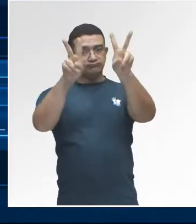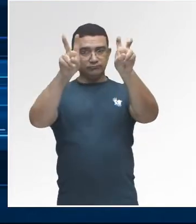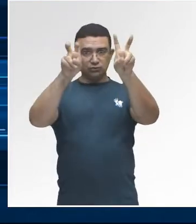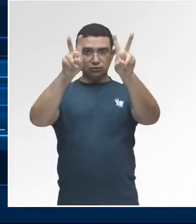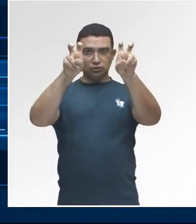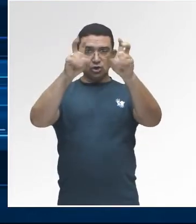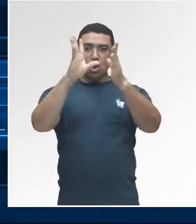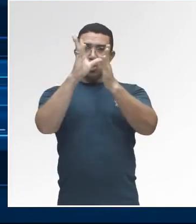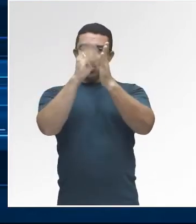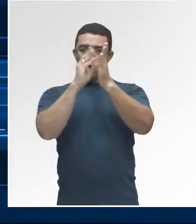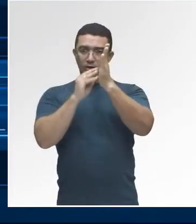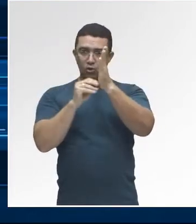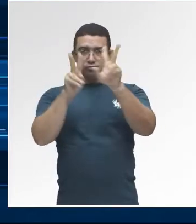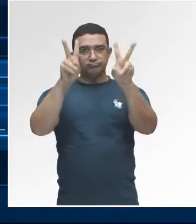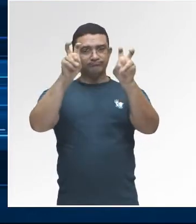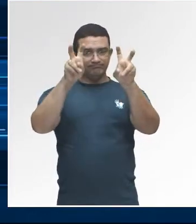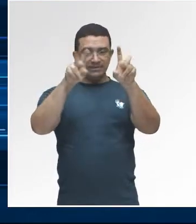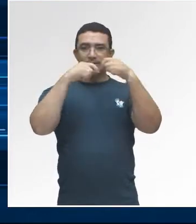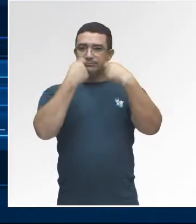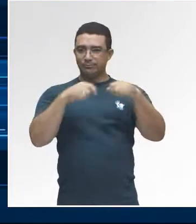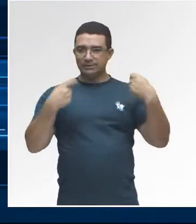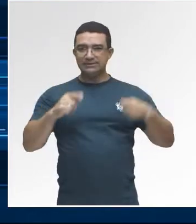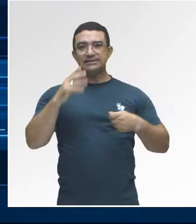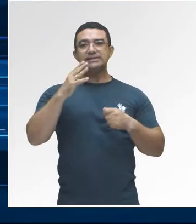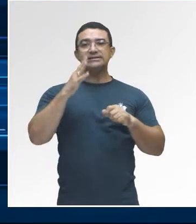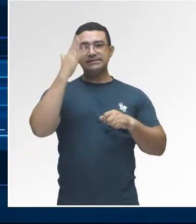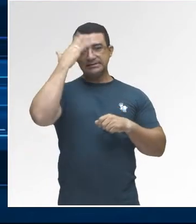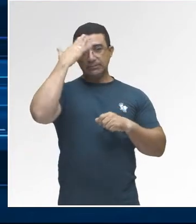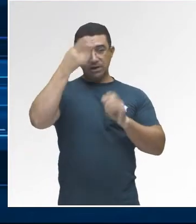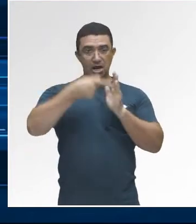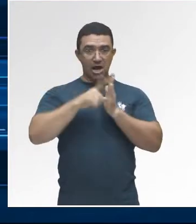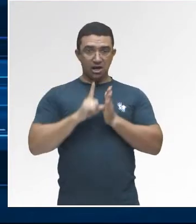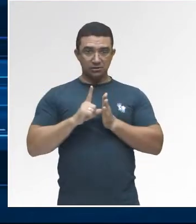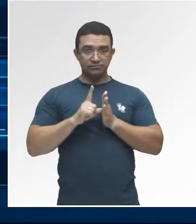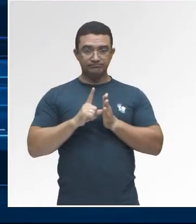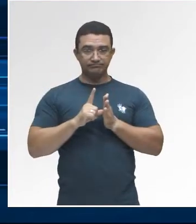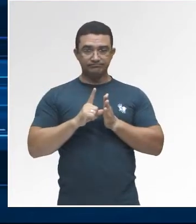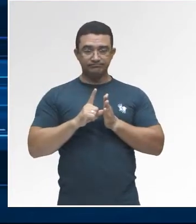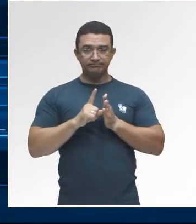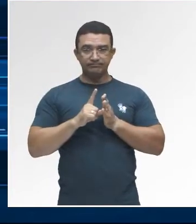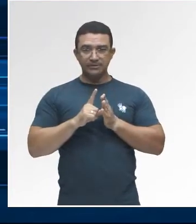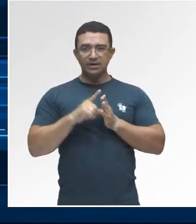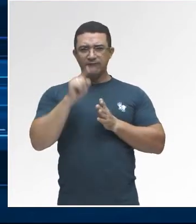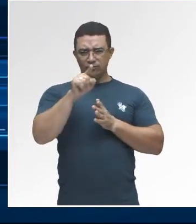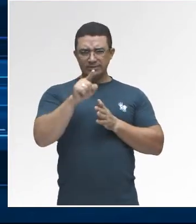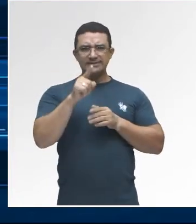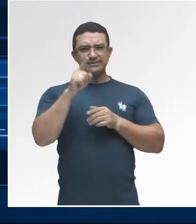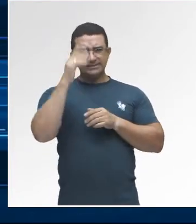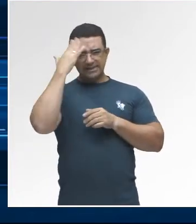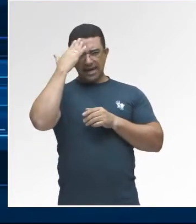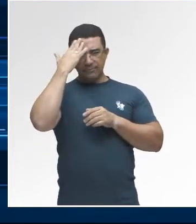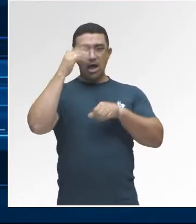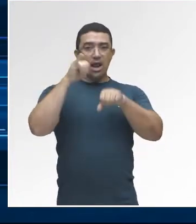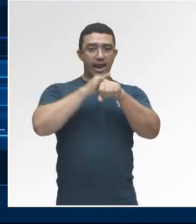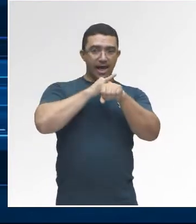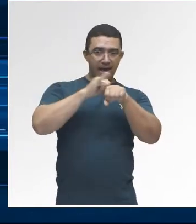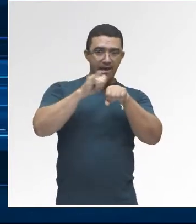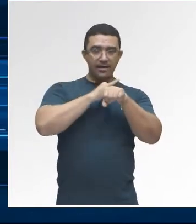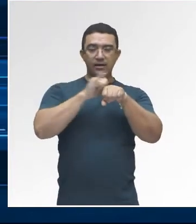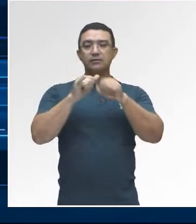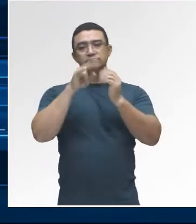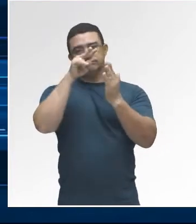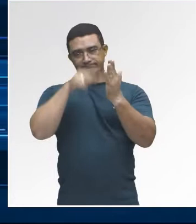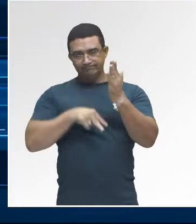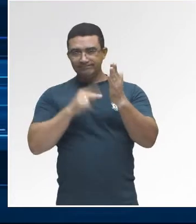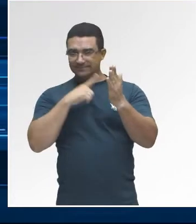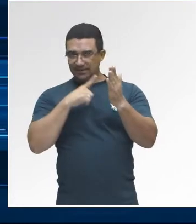Então, entenderam a segunda parte? Vou ler novamente. Para empregar as técnicas, no caso as técnicas de leitura, reading techniques,